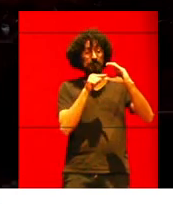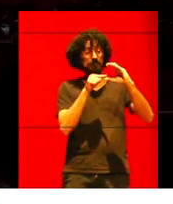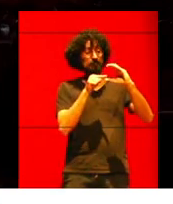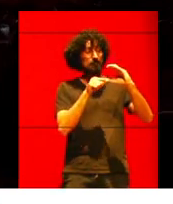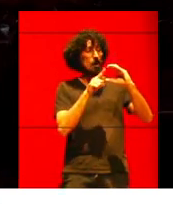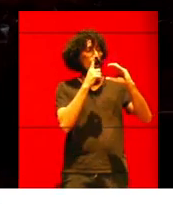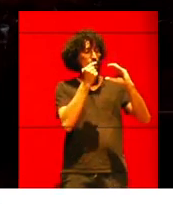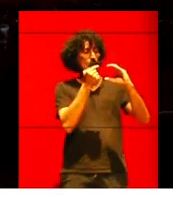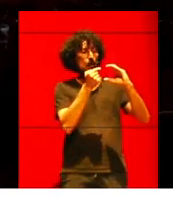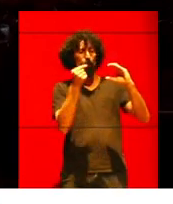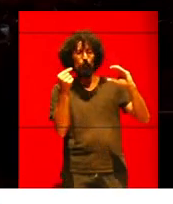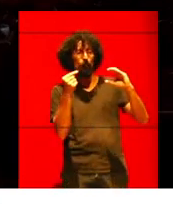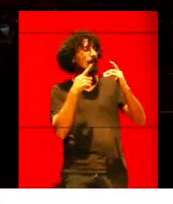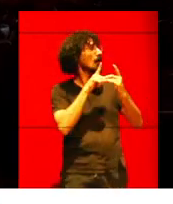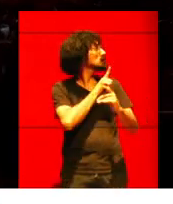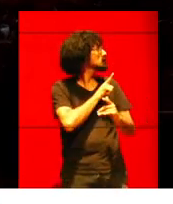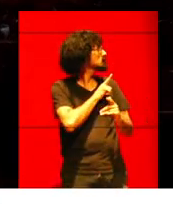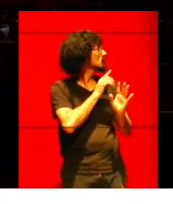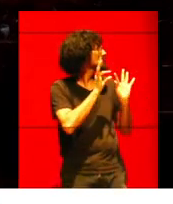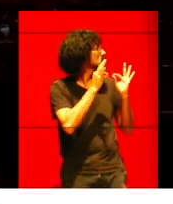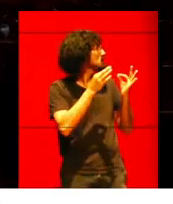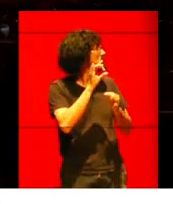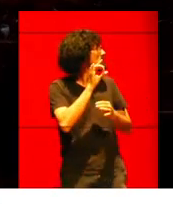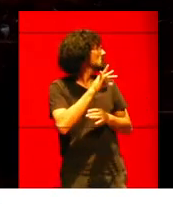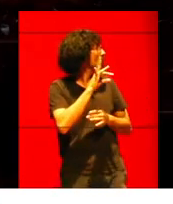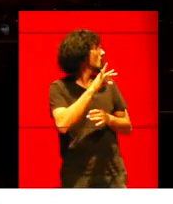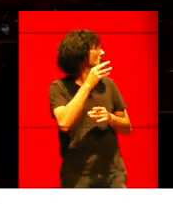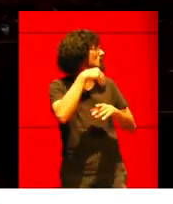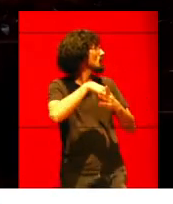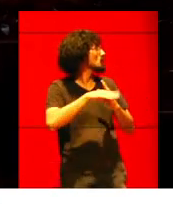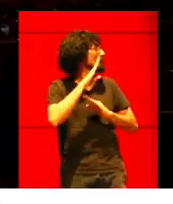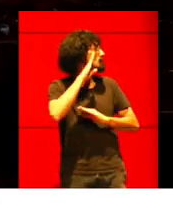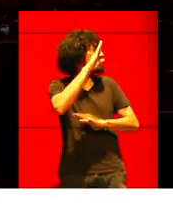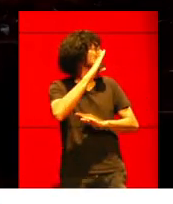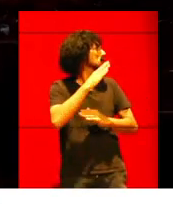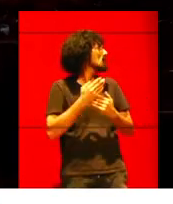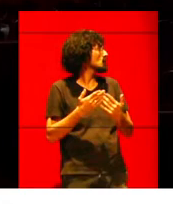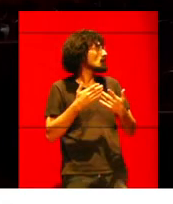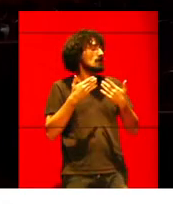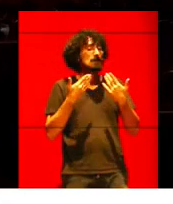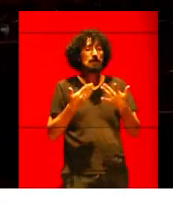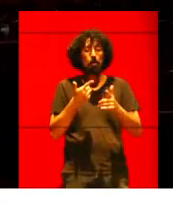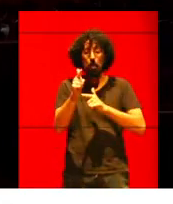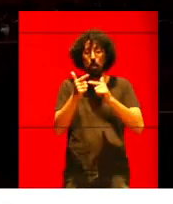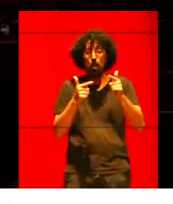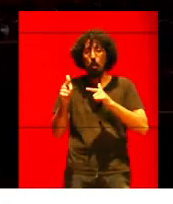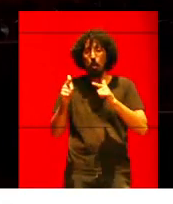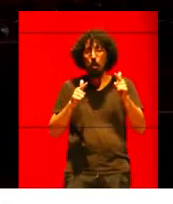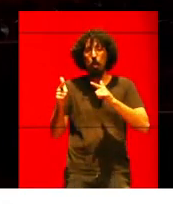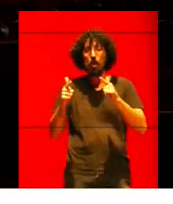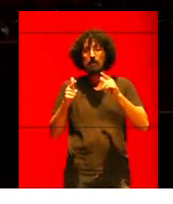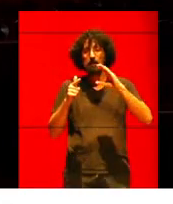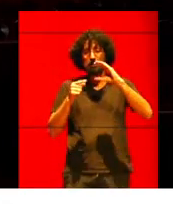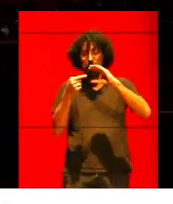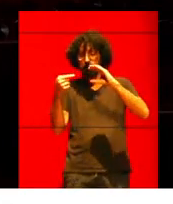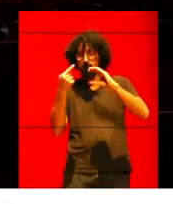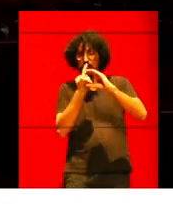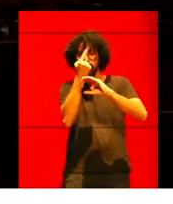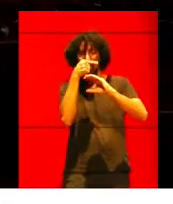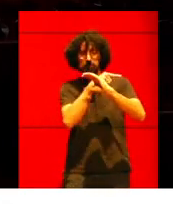1, ponta 2, e esse restante da cadeia, todas as ligações entre o carbono são o